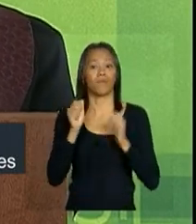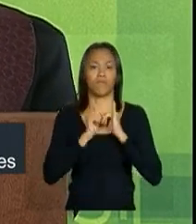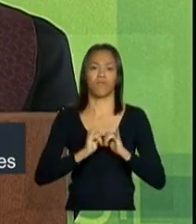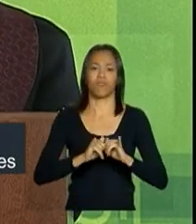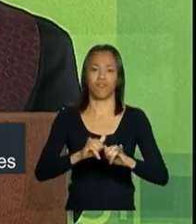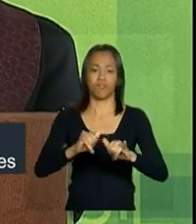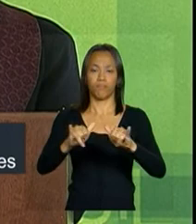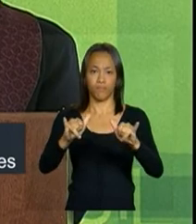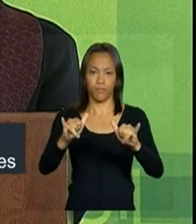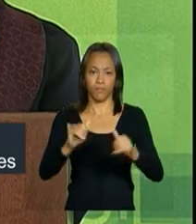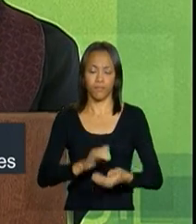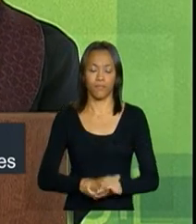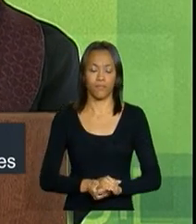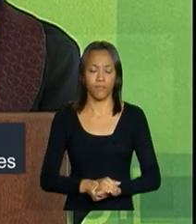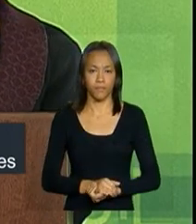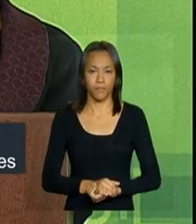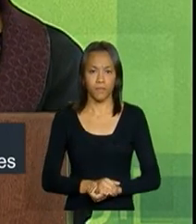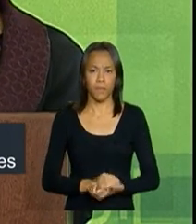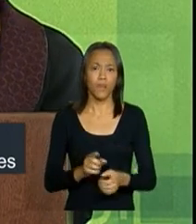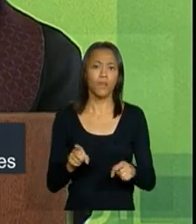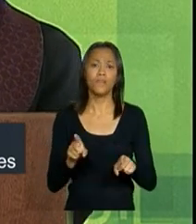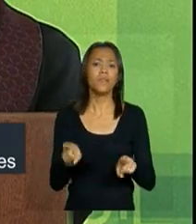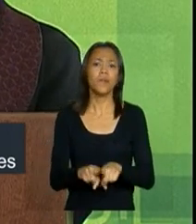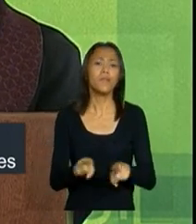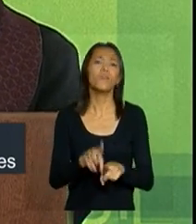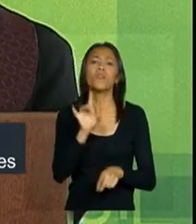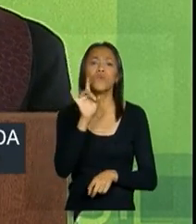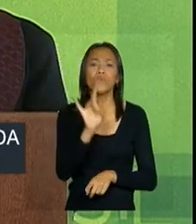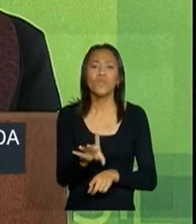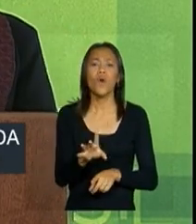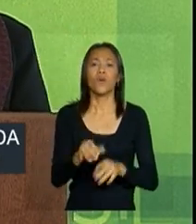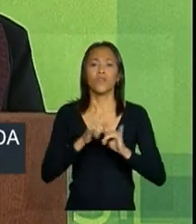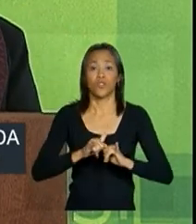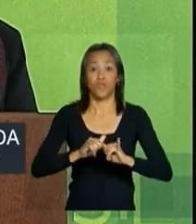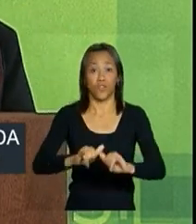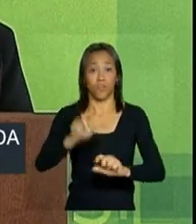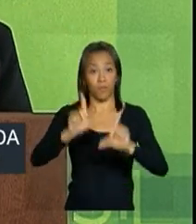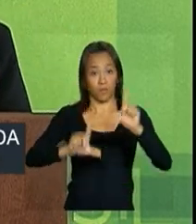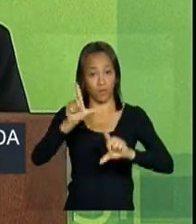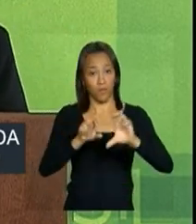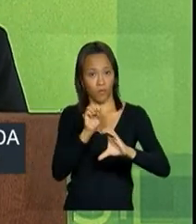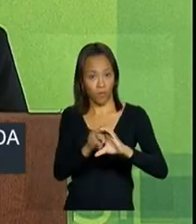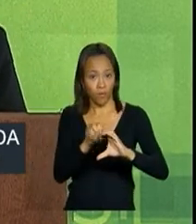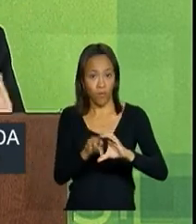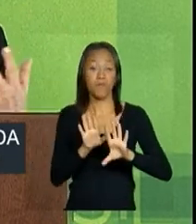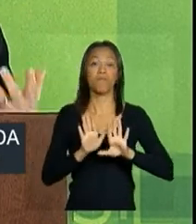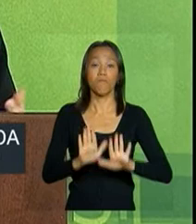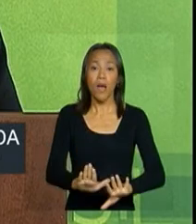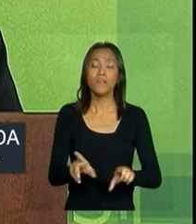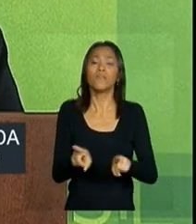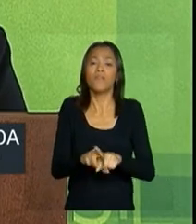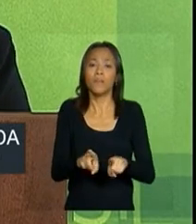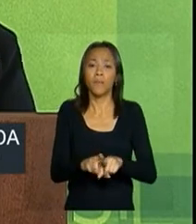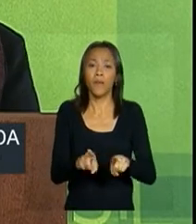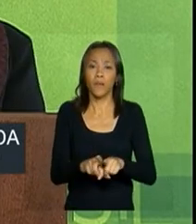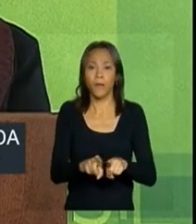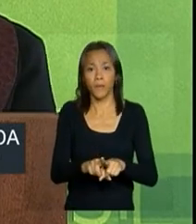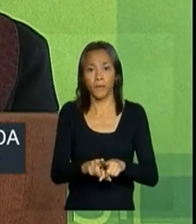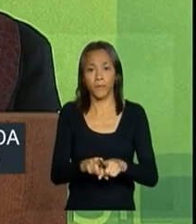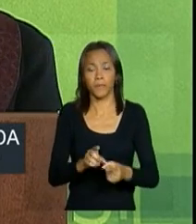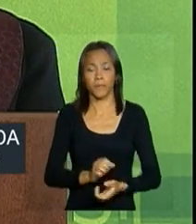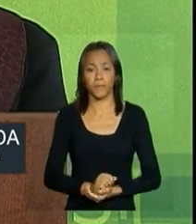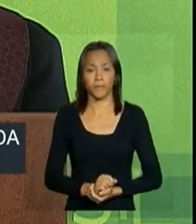é e não só transmitida pela TV Globo mas é distribuída